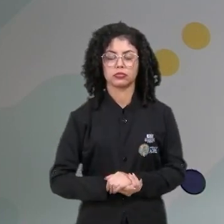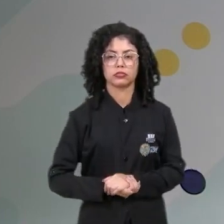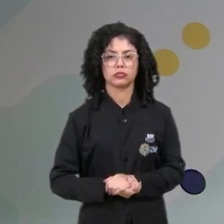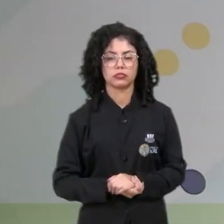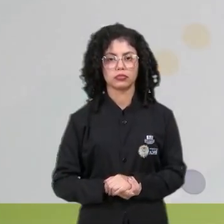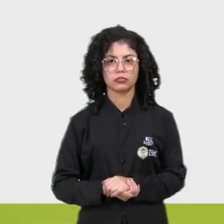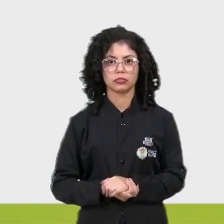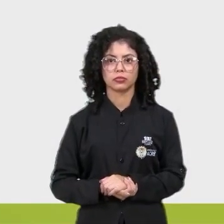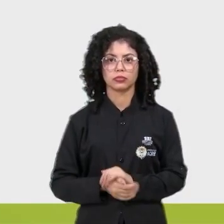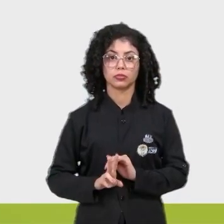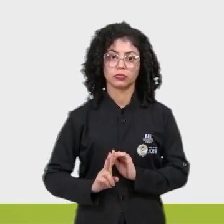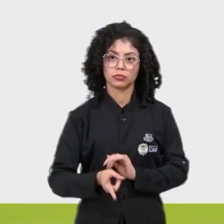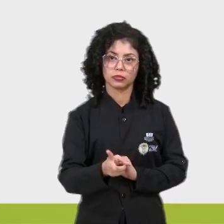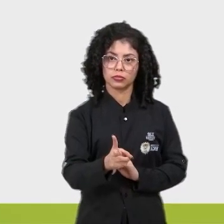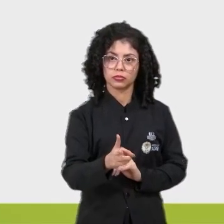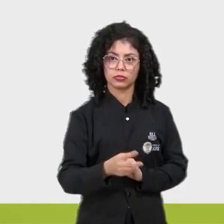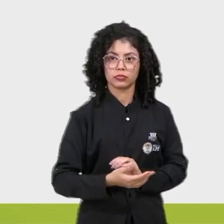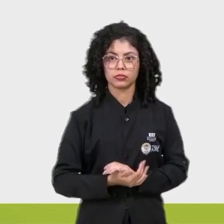continuar.